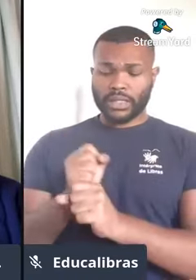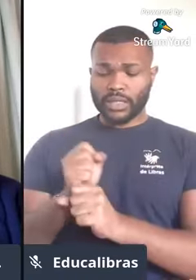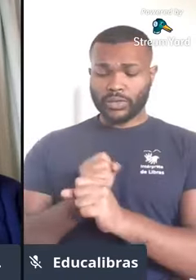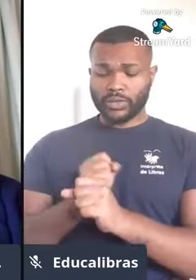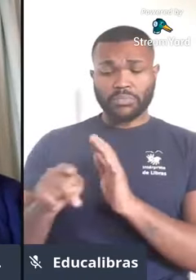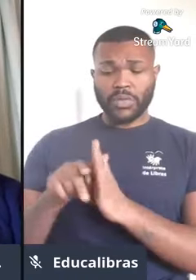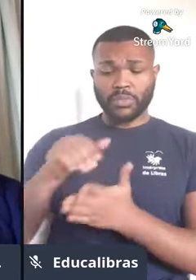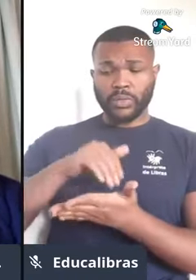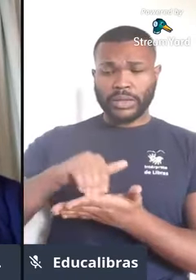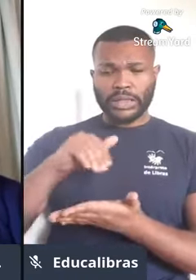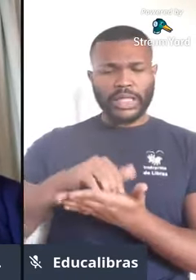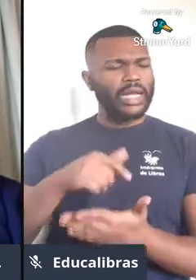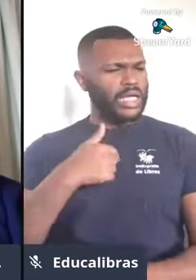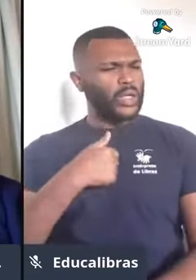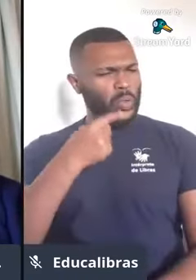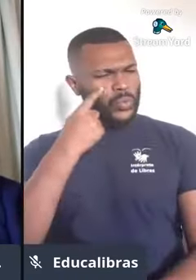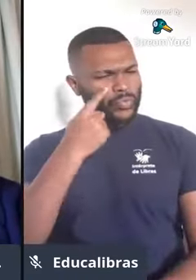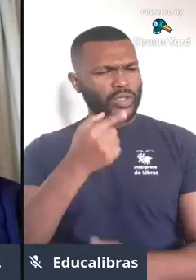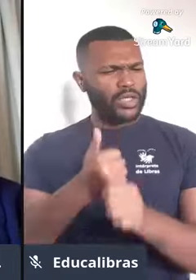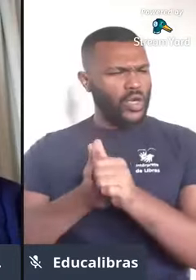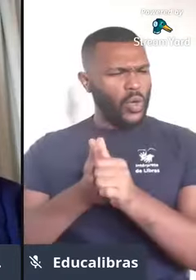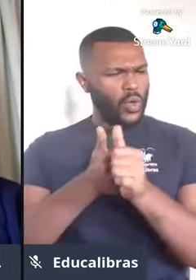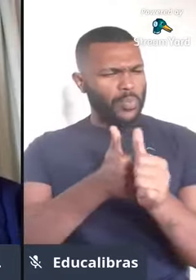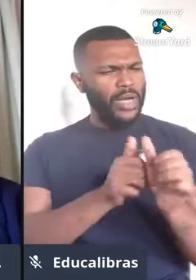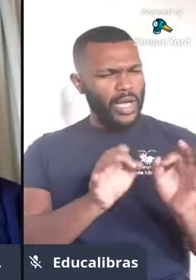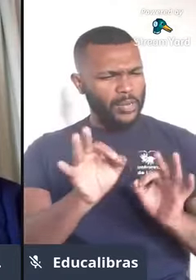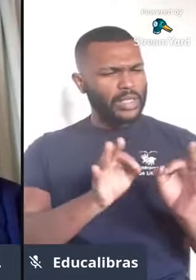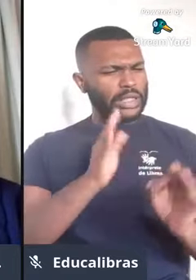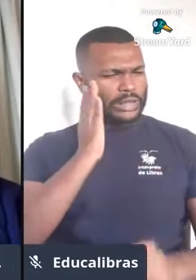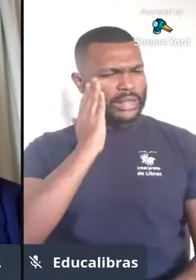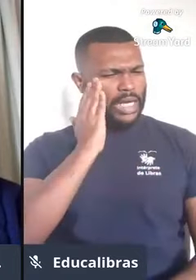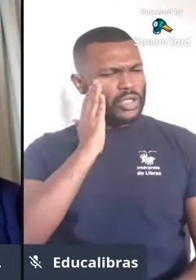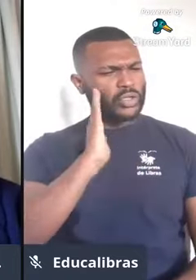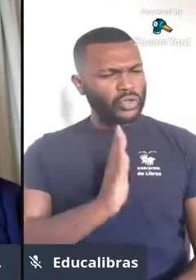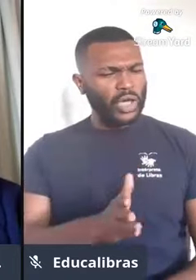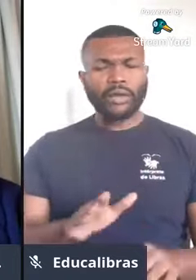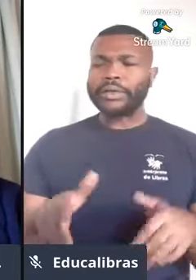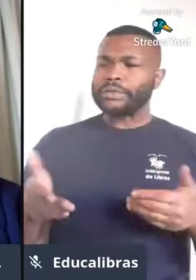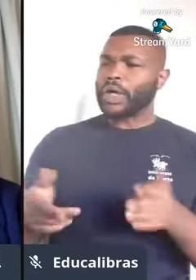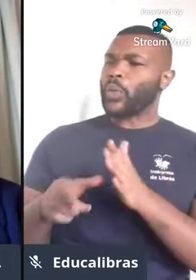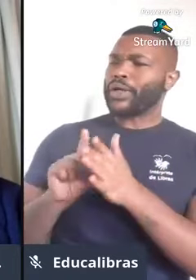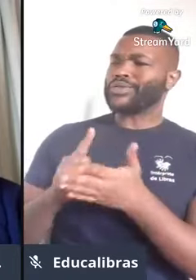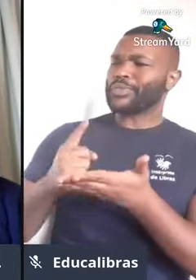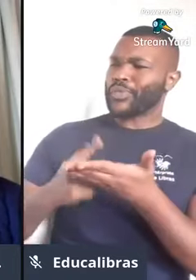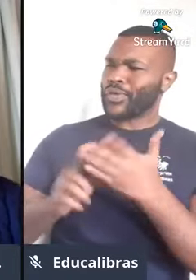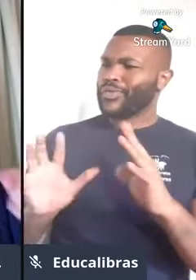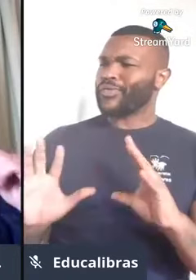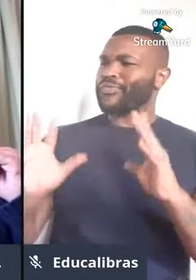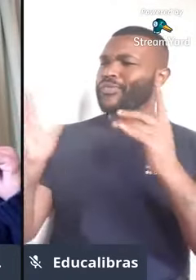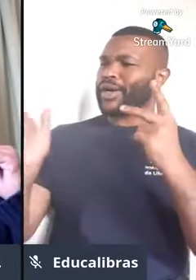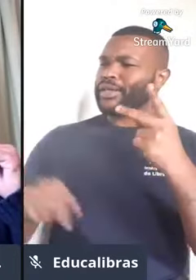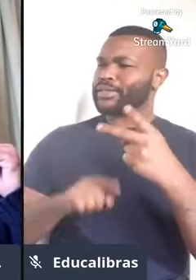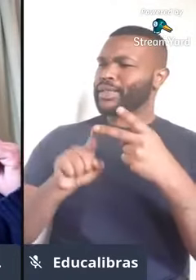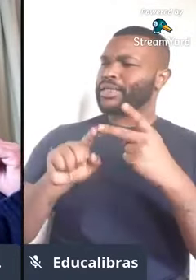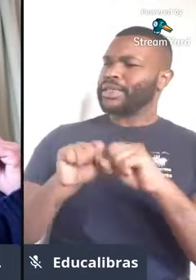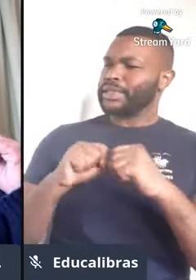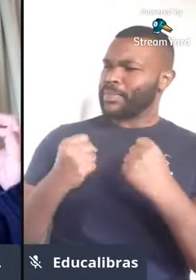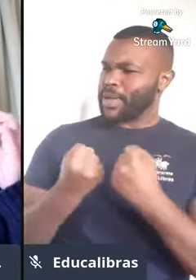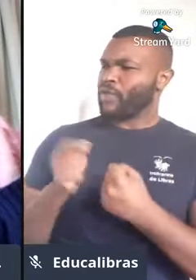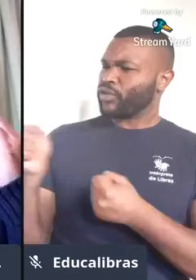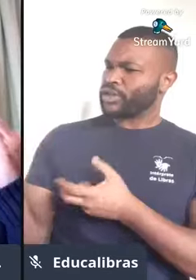tinha acompanhado o planejamento. Então, a gente ia fazer uma festa, um seminário, você ia participar, daí ia ter uma